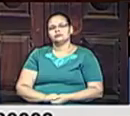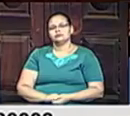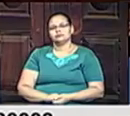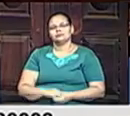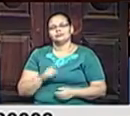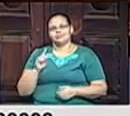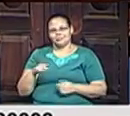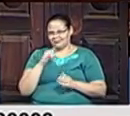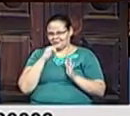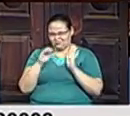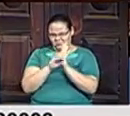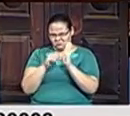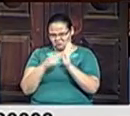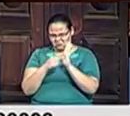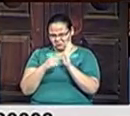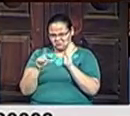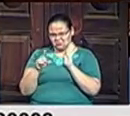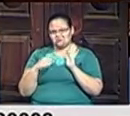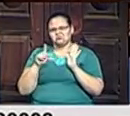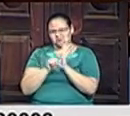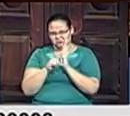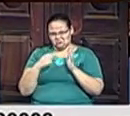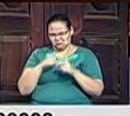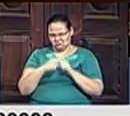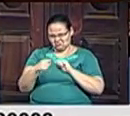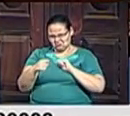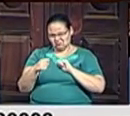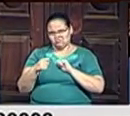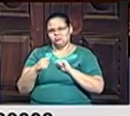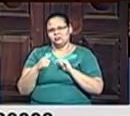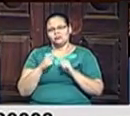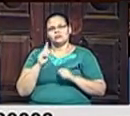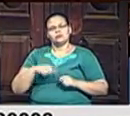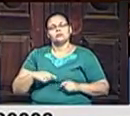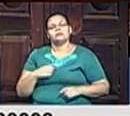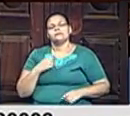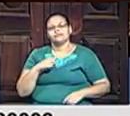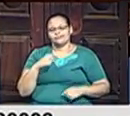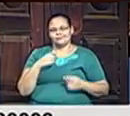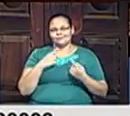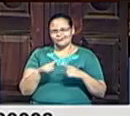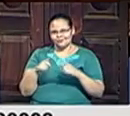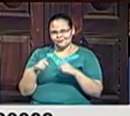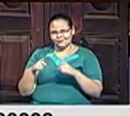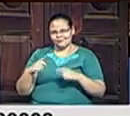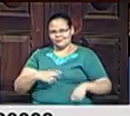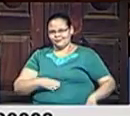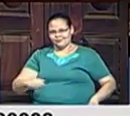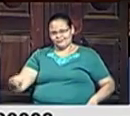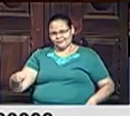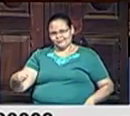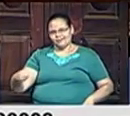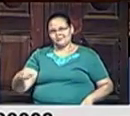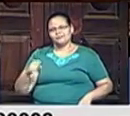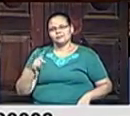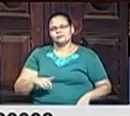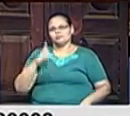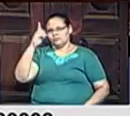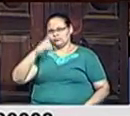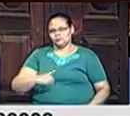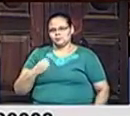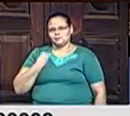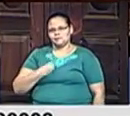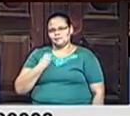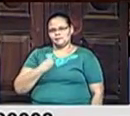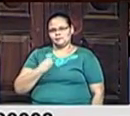de se rasgar a Constituição brasileira, que criminaliza o aborto, que consagra o direito à vida